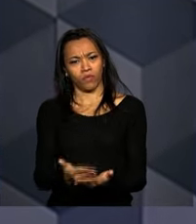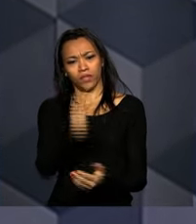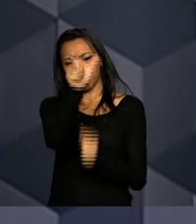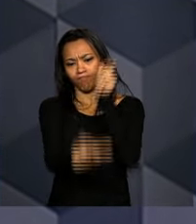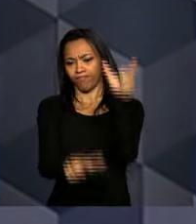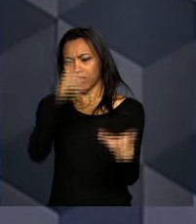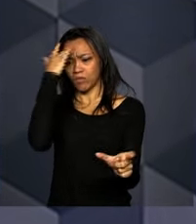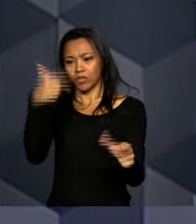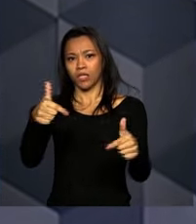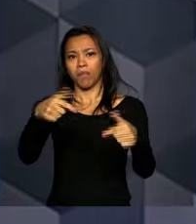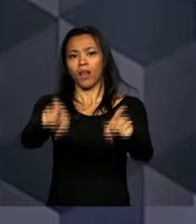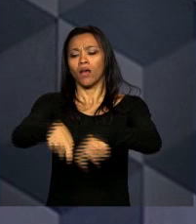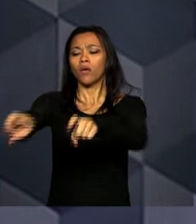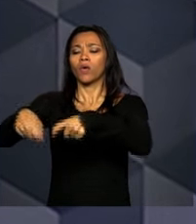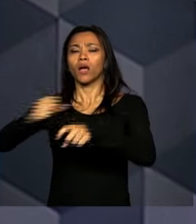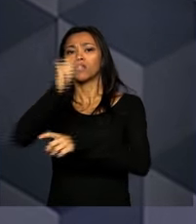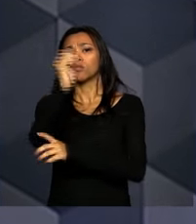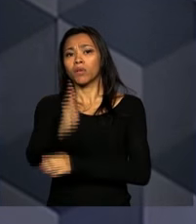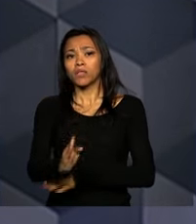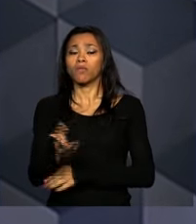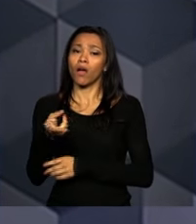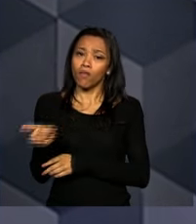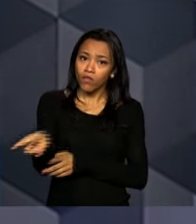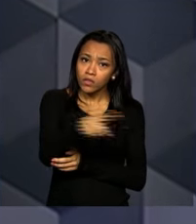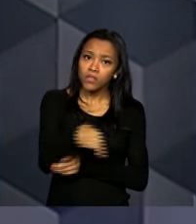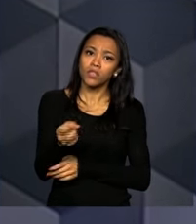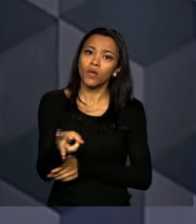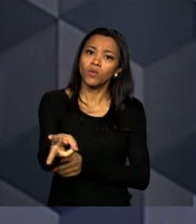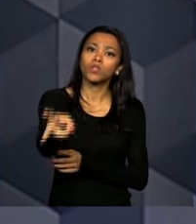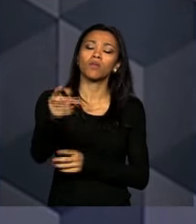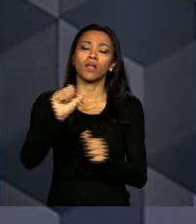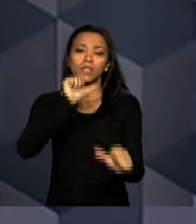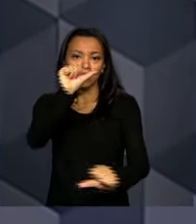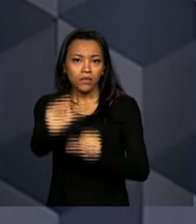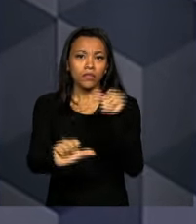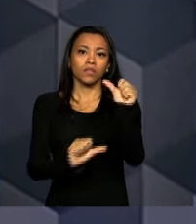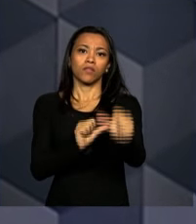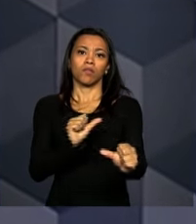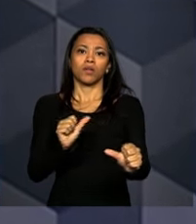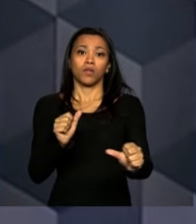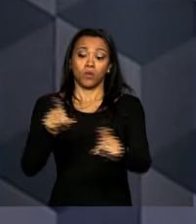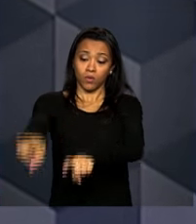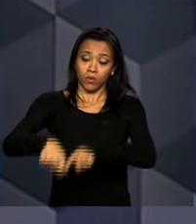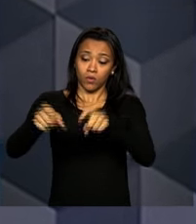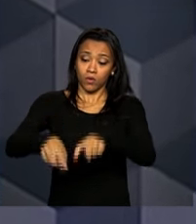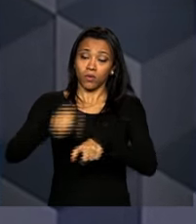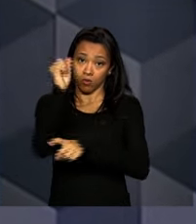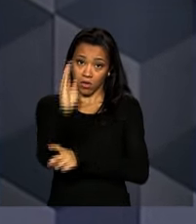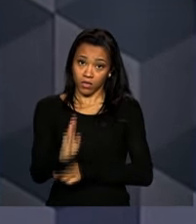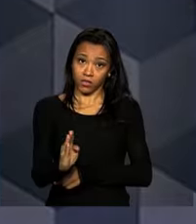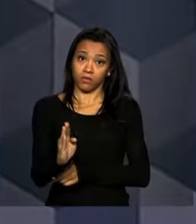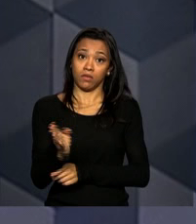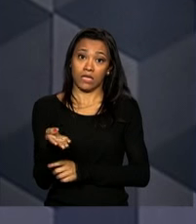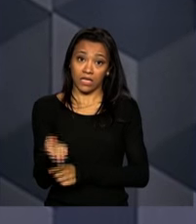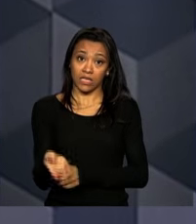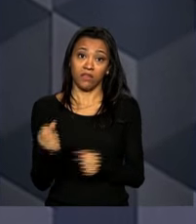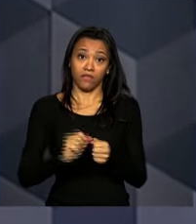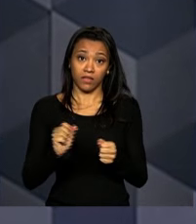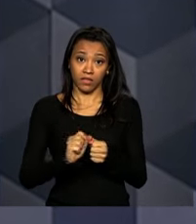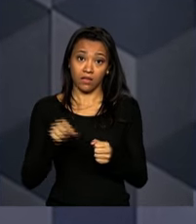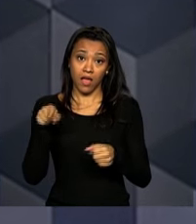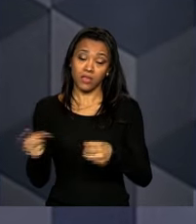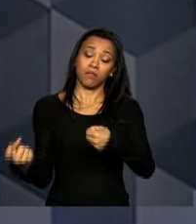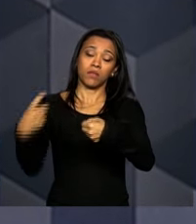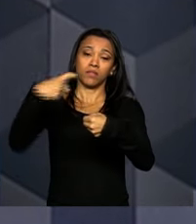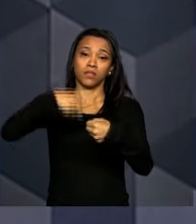produtores rurais brasileiros a continuarem transformando o campo do Brasil e fazendo com essa